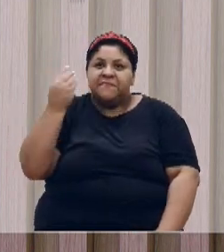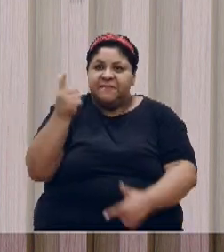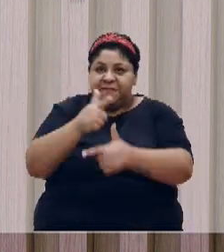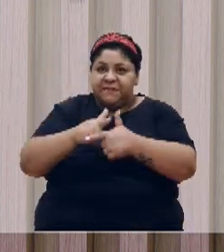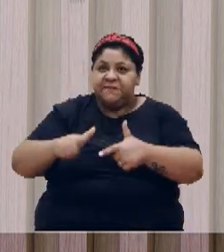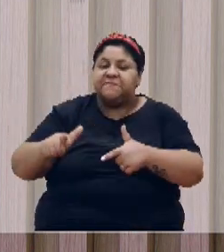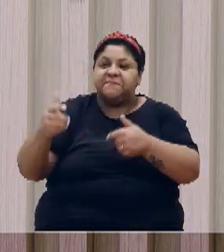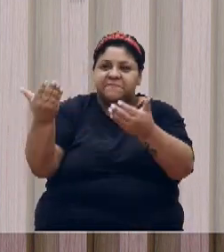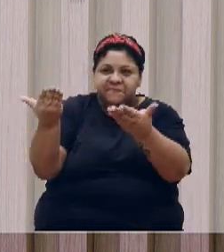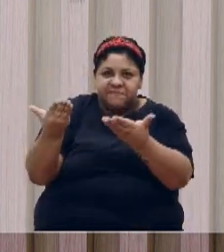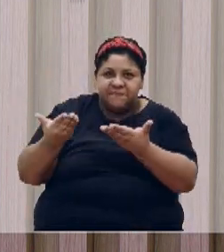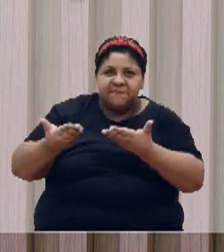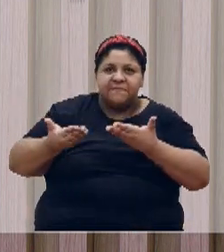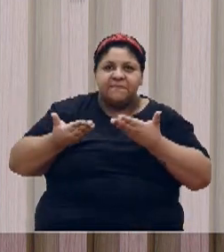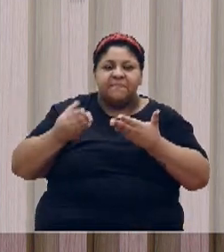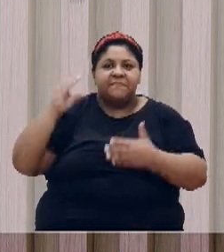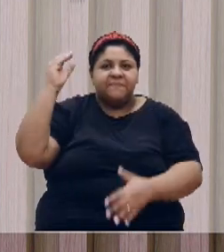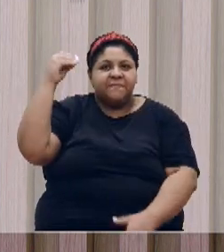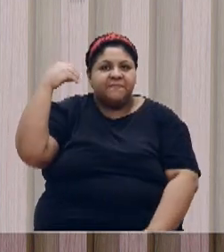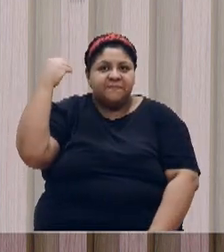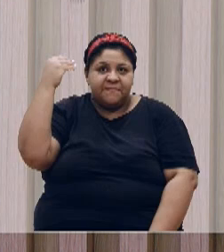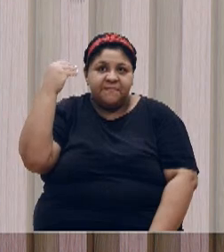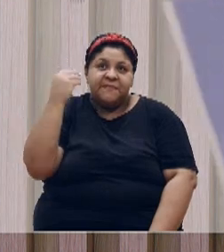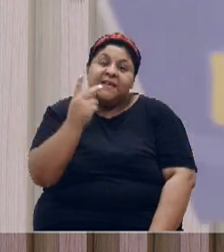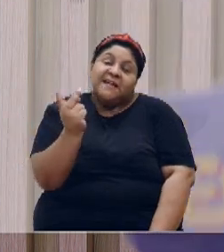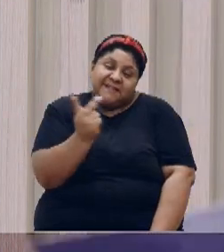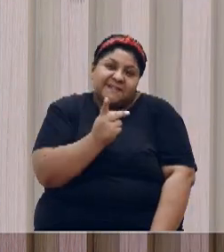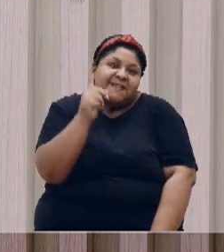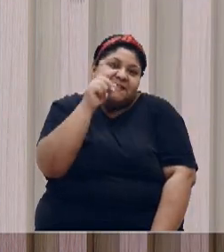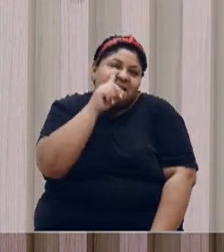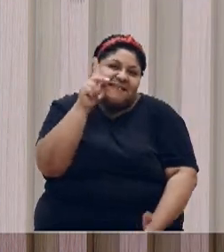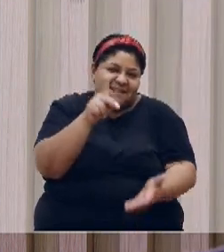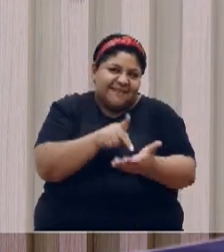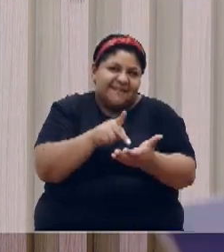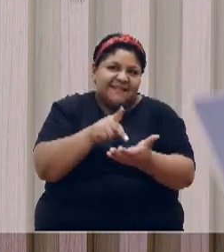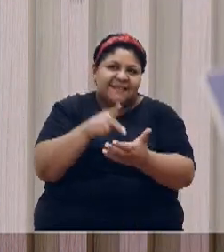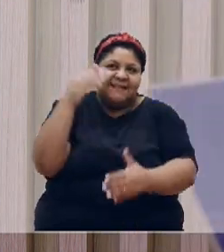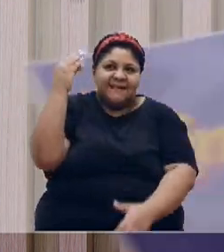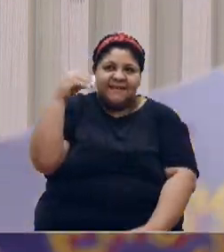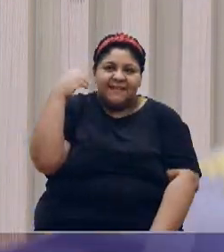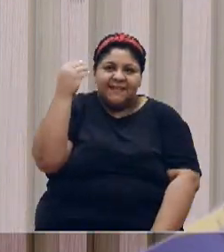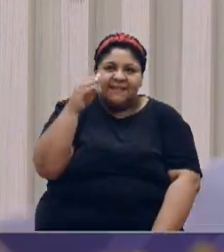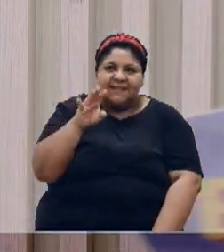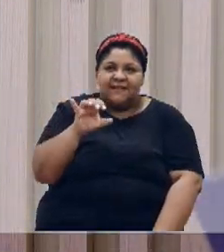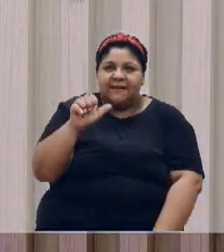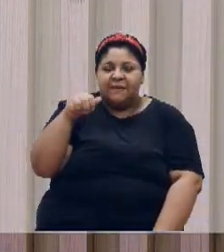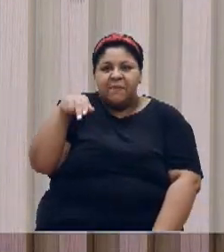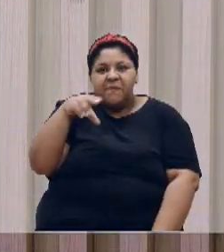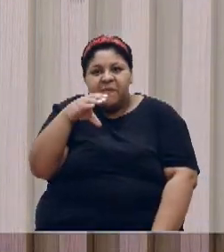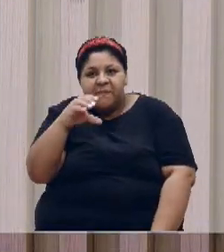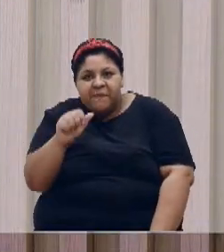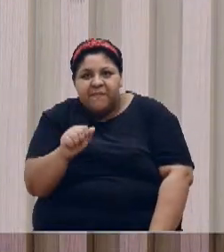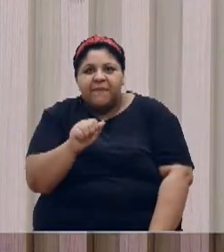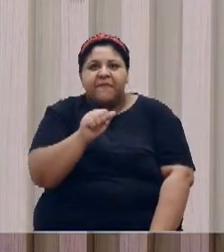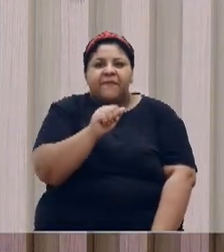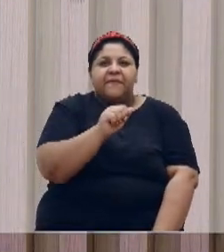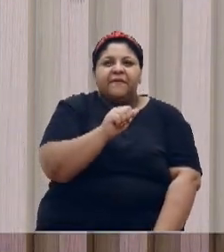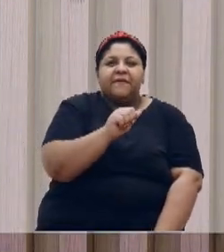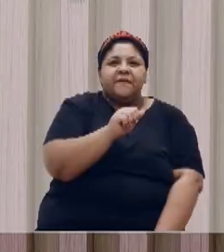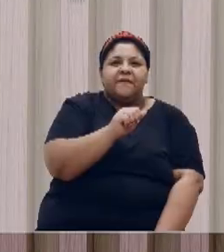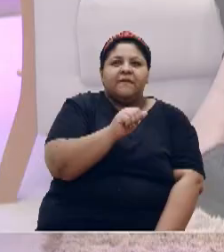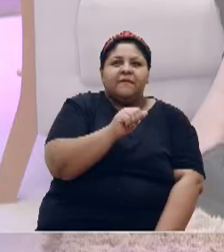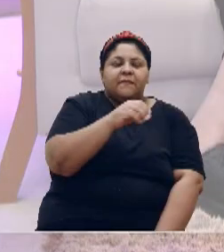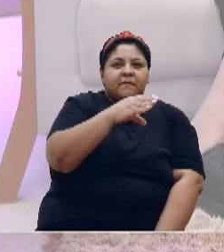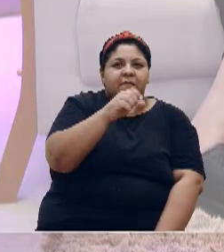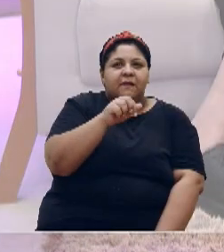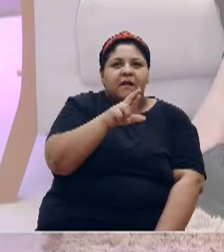né? Então, a psicóloga, as duas mamães, na verdade, né? A psicóloga Bianca, que é Chiara Dia, e a produtora de moda,